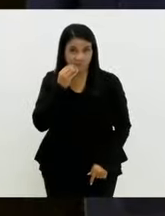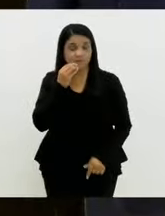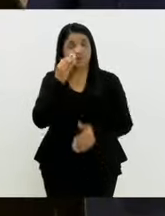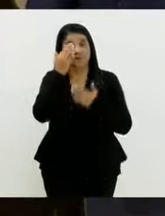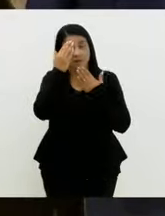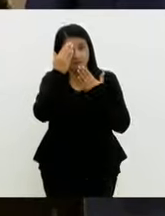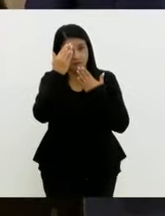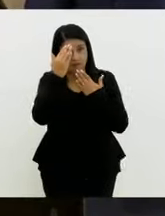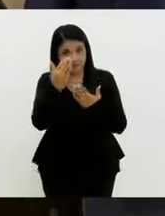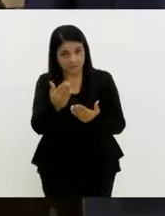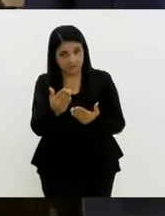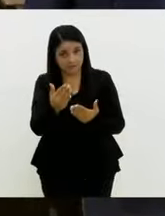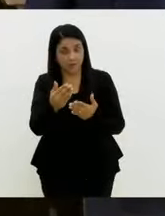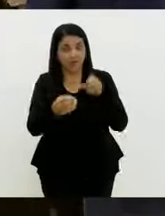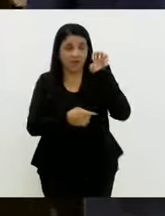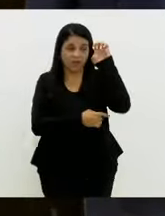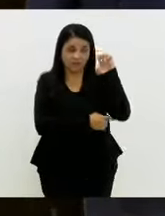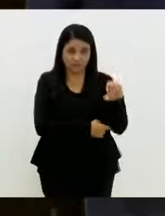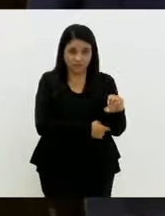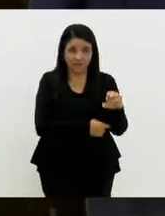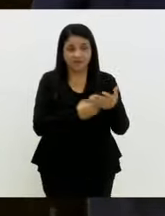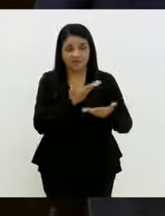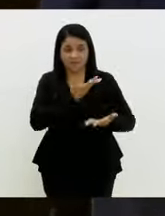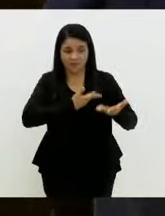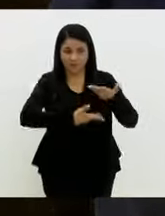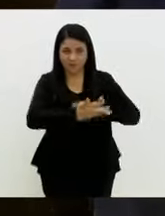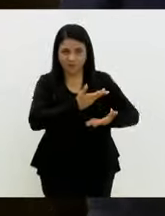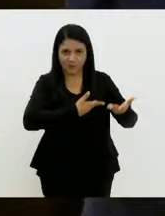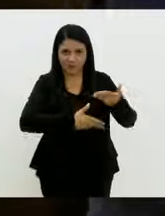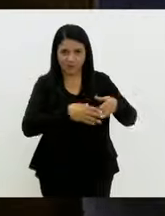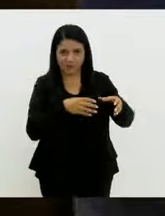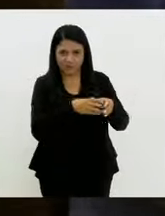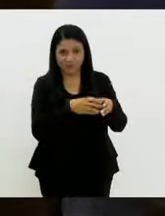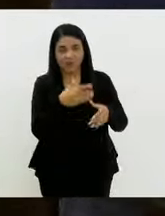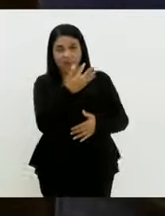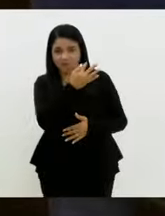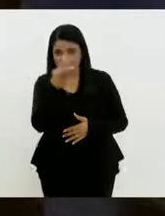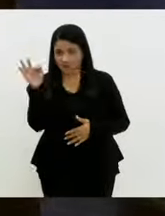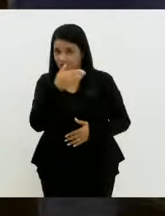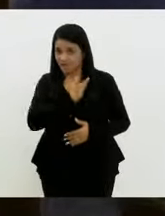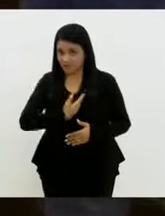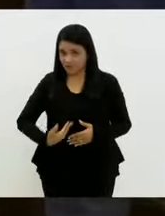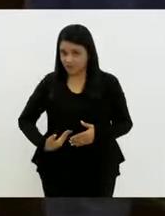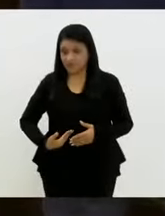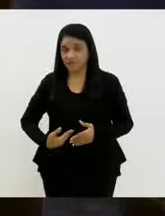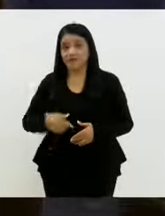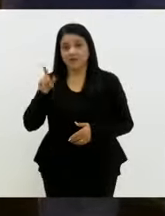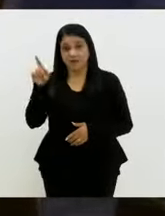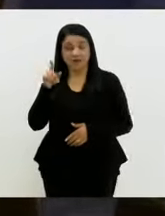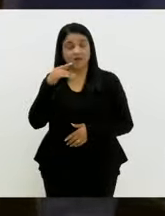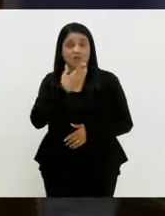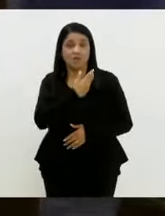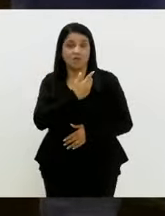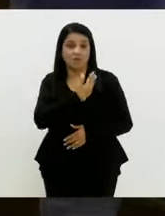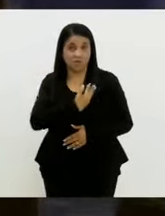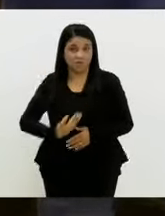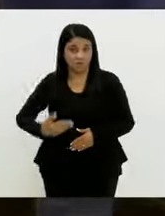agradeceu à esquerda pela relação com o governo federal, lembrar que no governo federal tem um